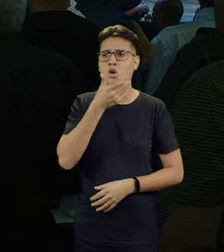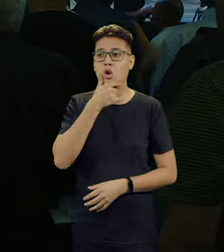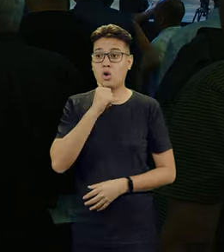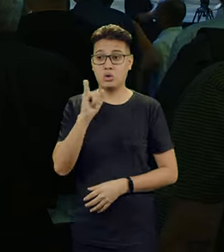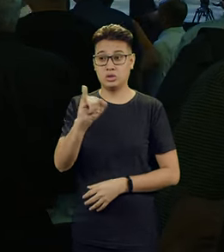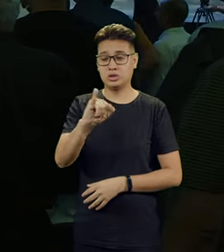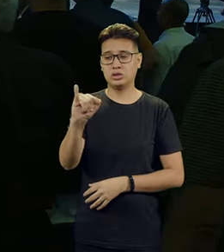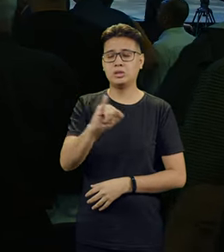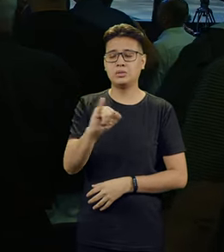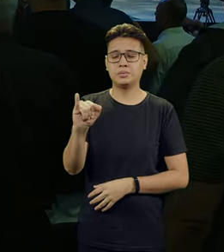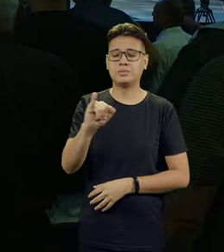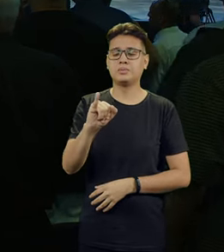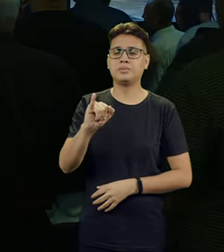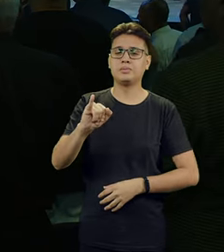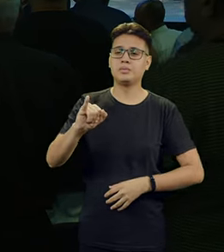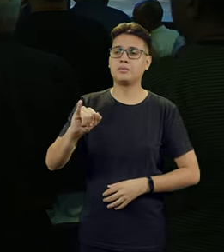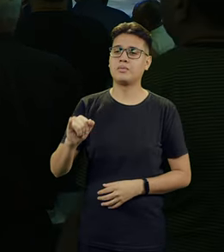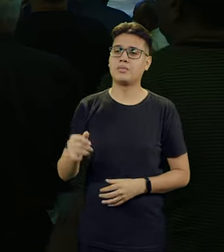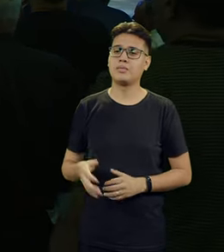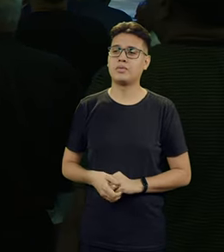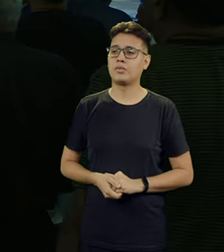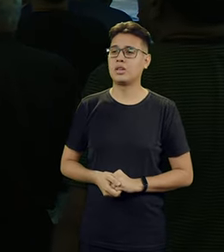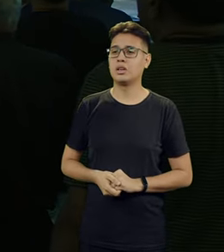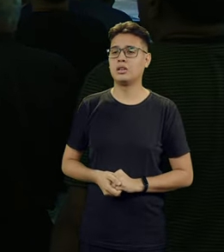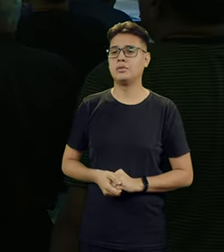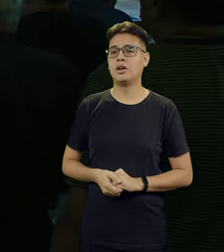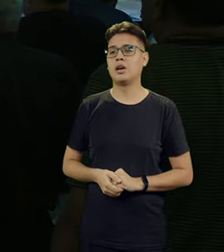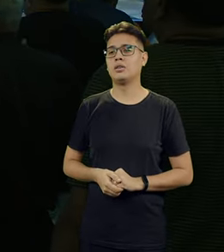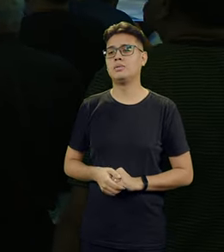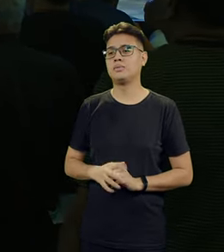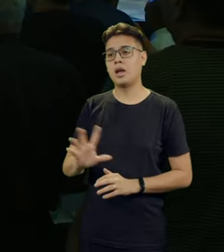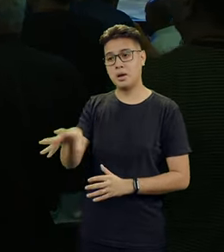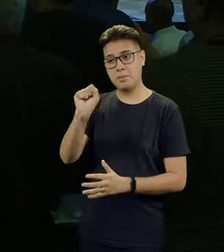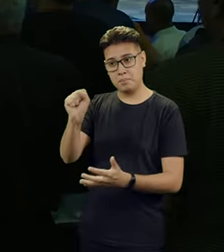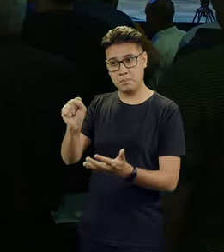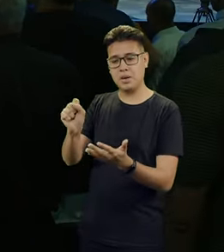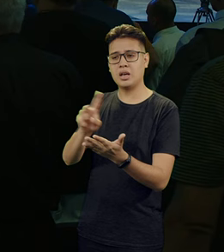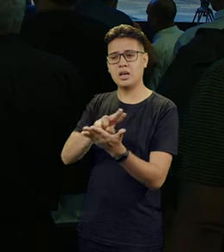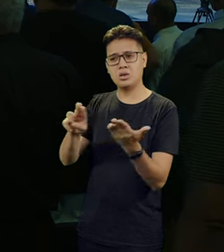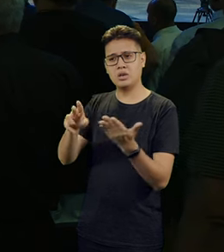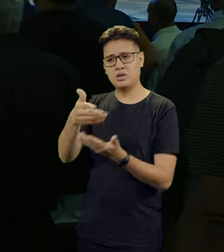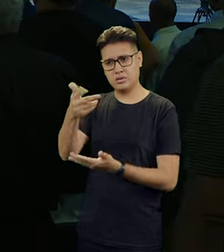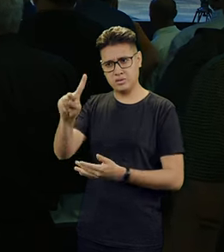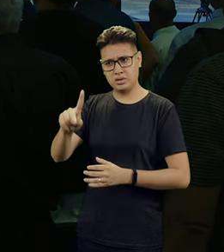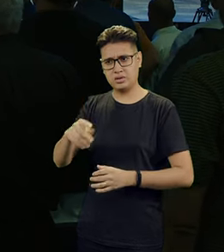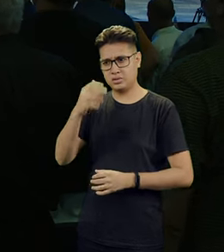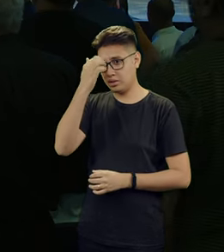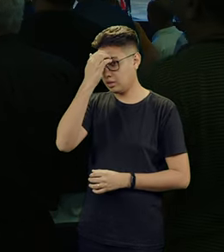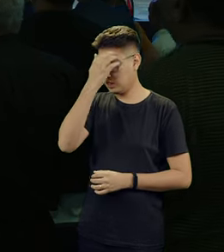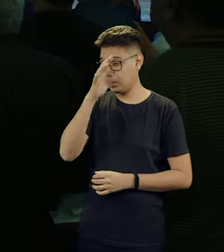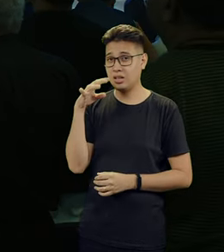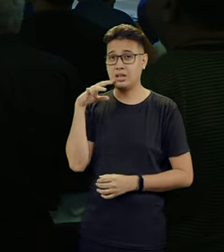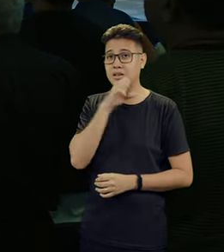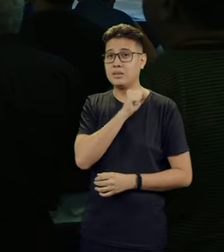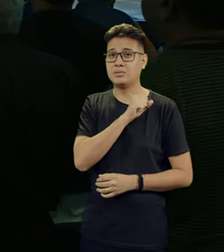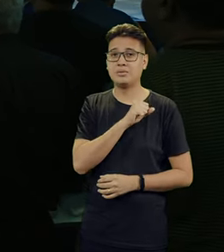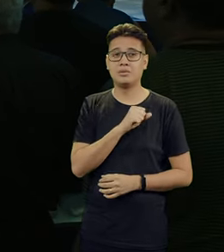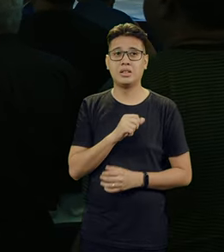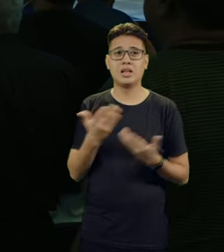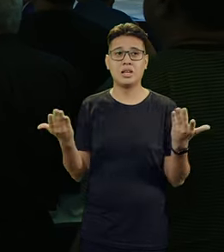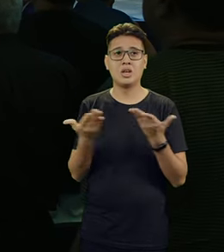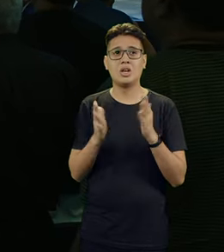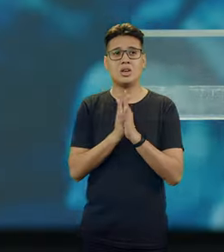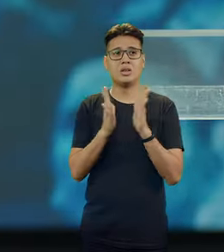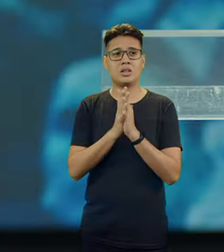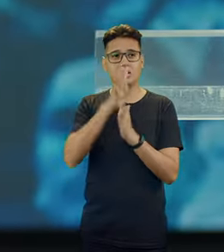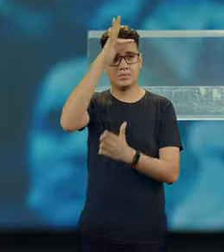Nós vamos pegar o nome de vocês, vamos orar por vocês. Eu disse para vocês que seria rapidinho. Agora eu quero fazer a oração da